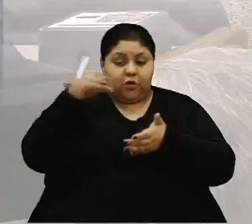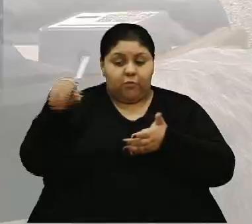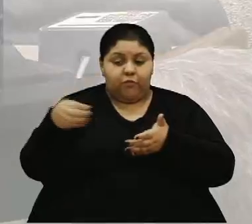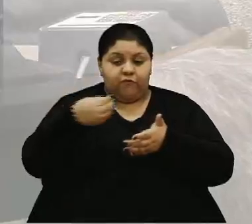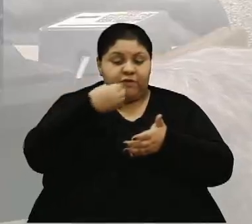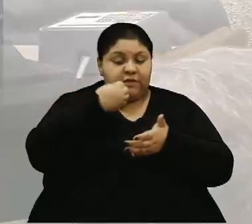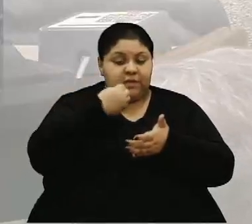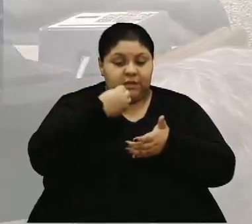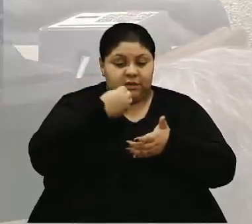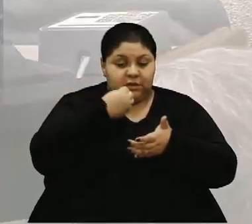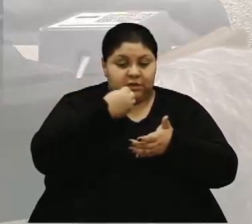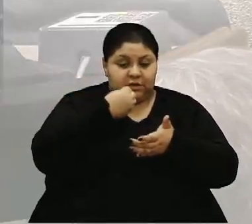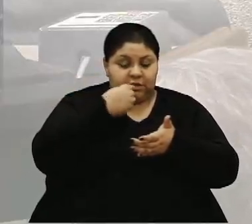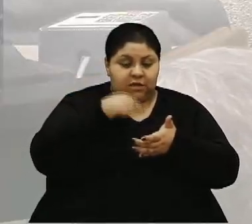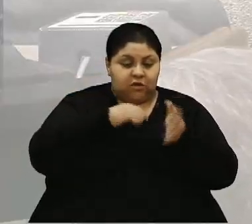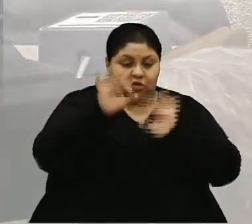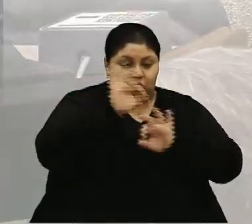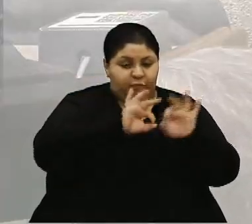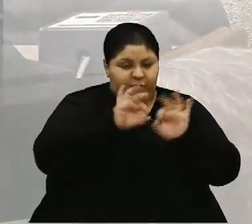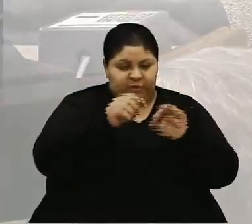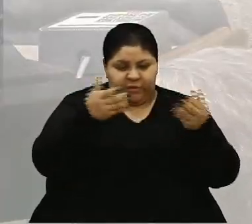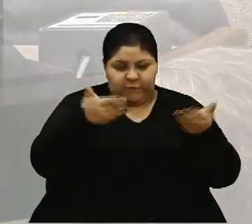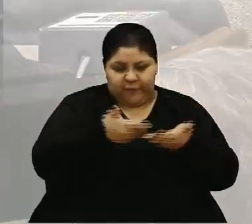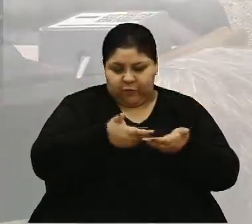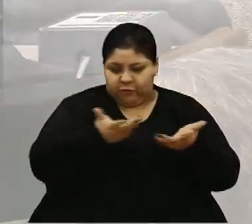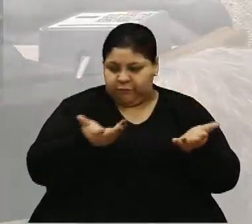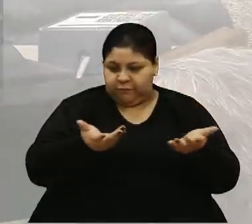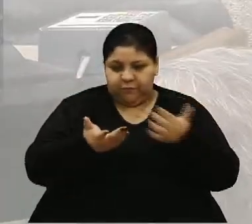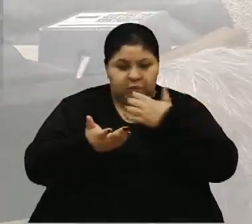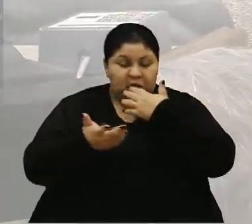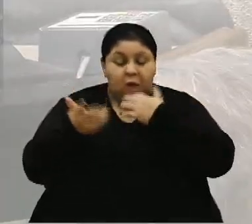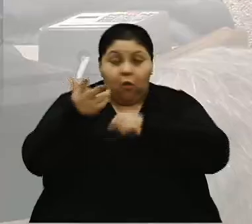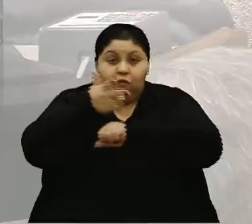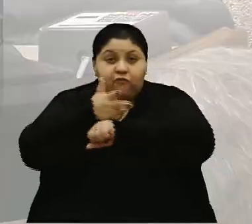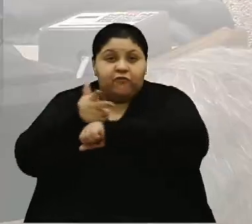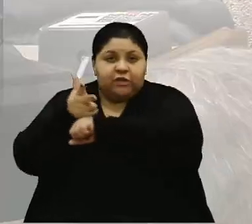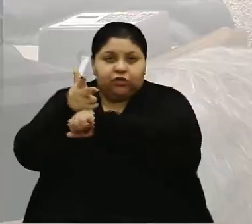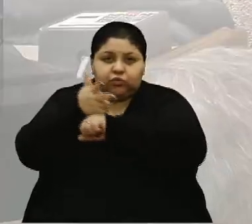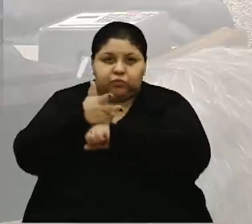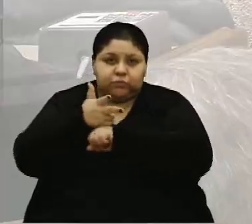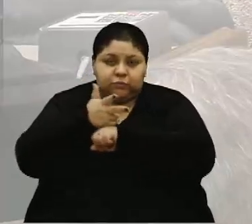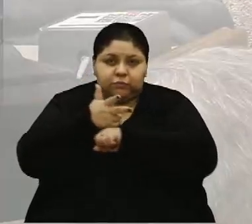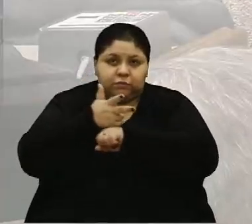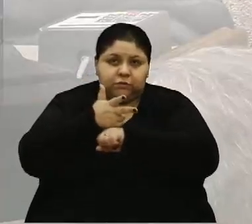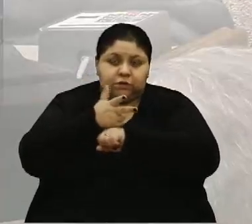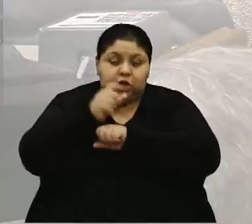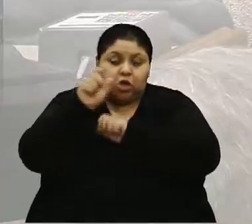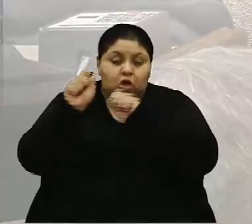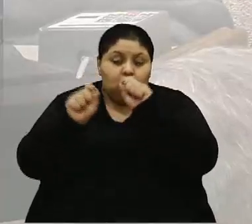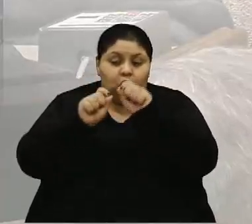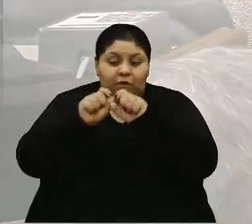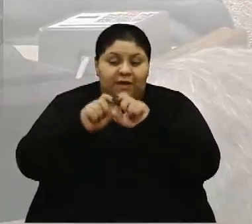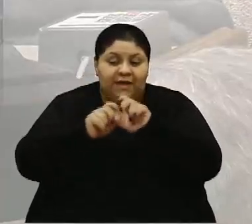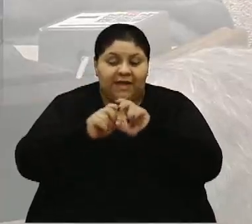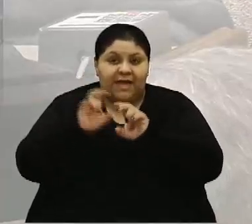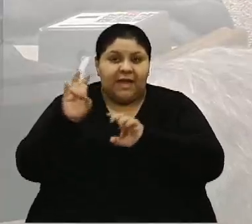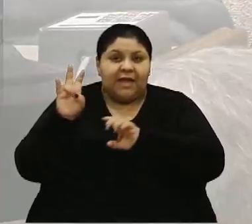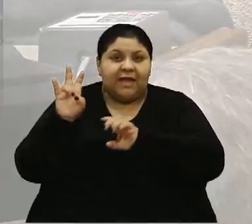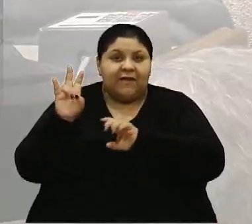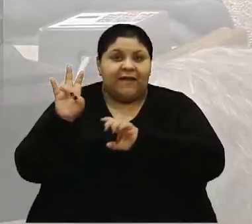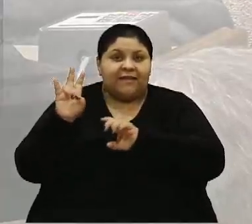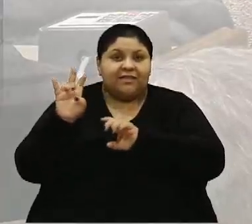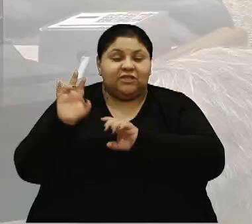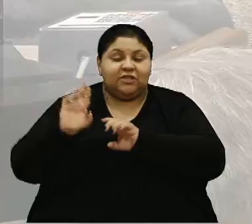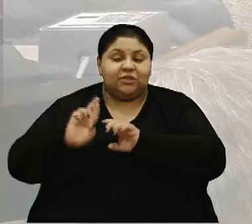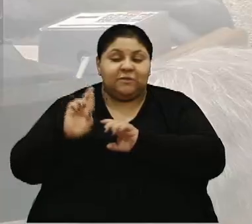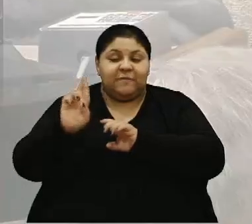aqui, que eu estava preparando para hoje, um vídeo do que as drogas têm representado